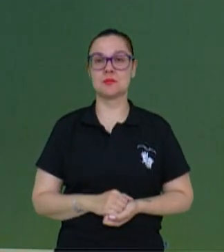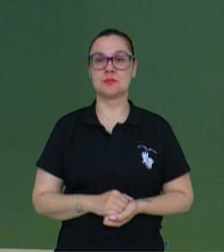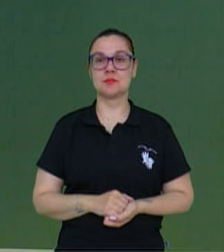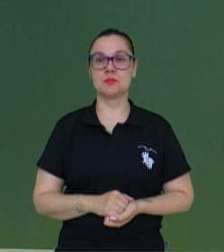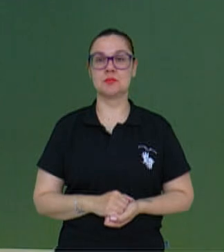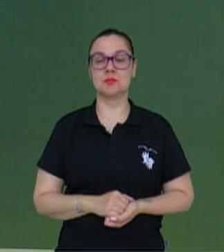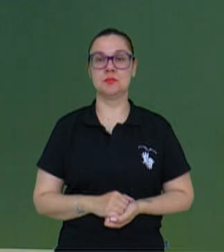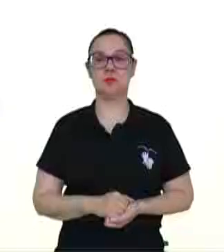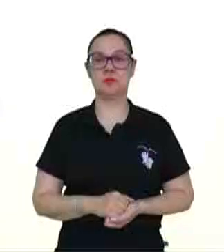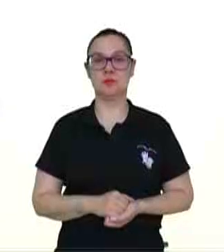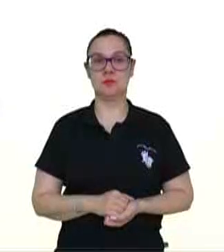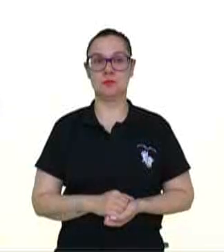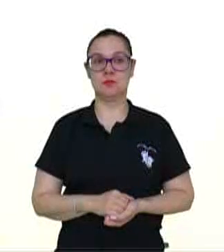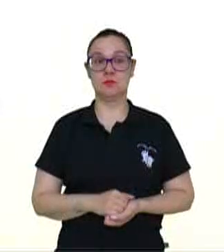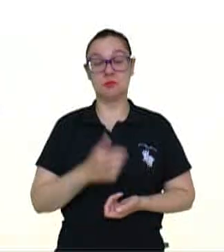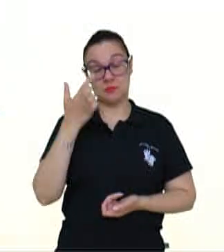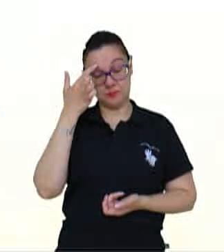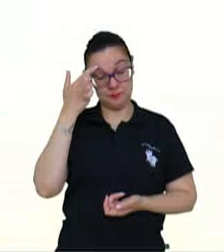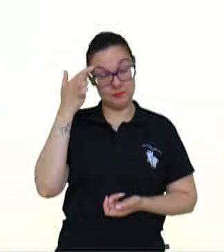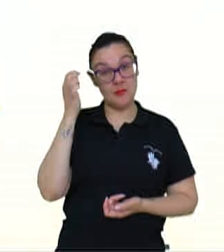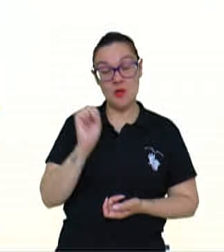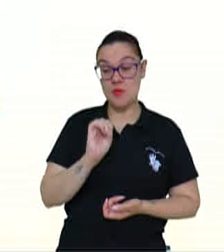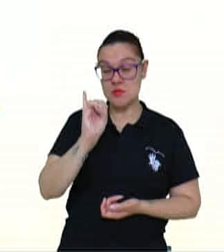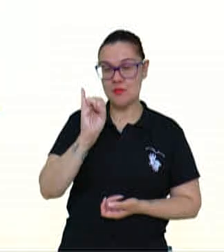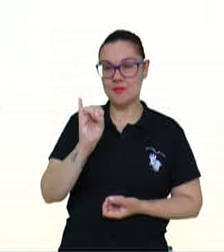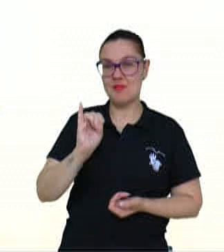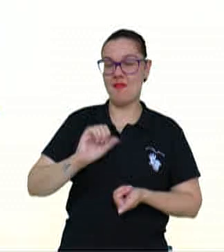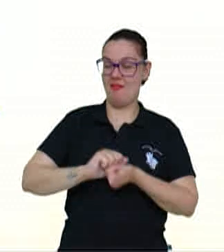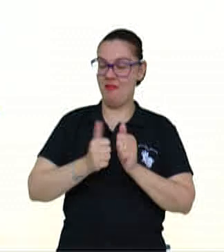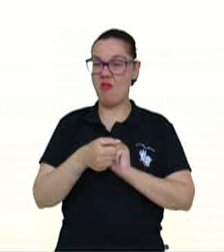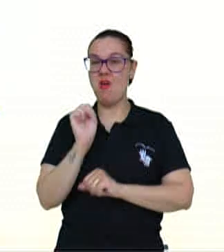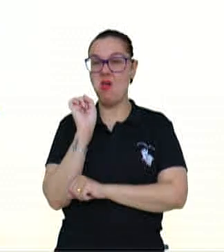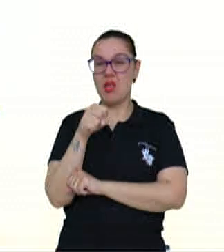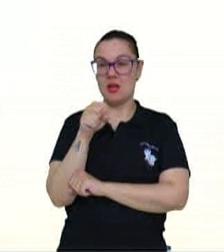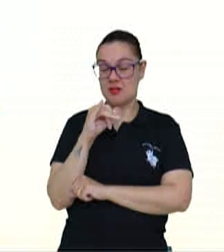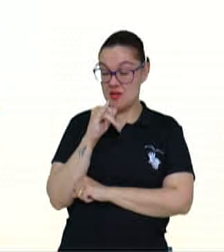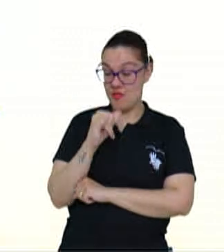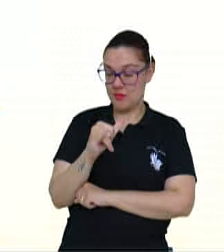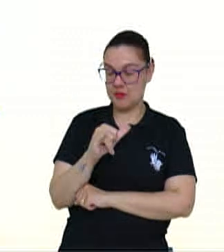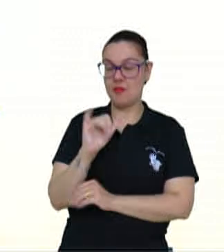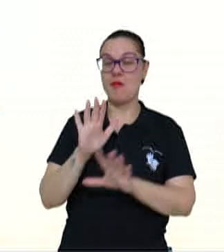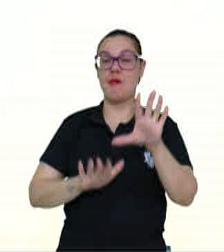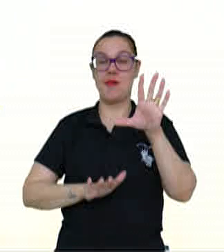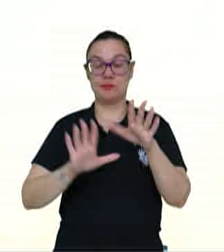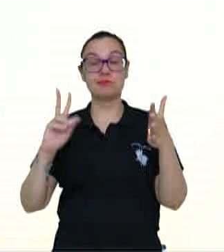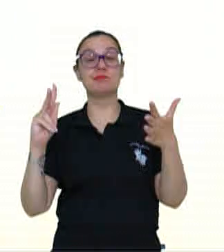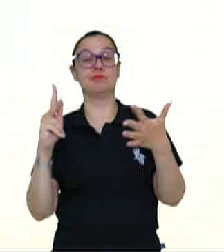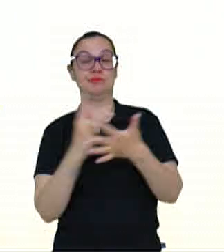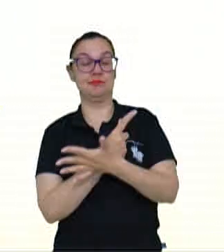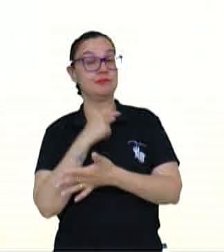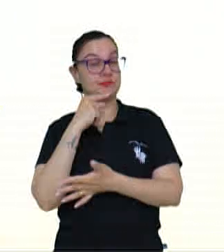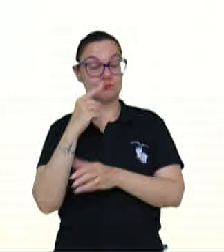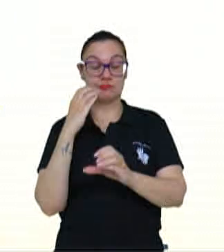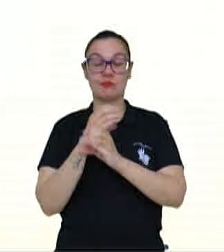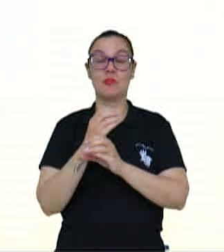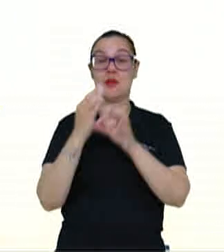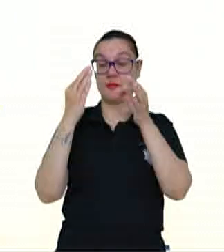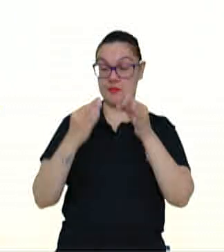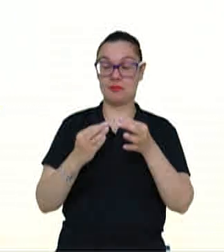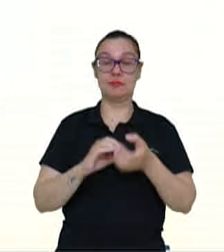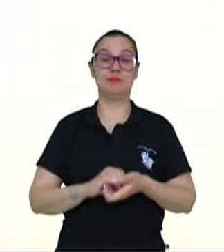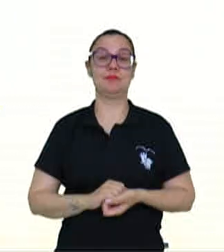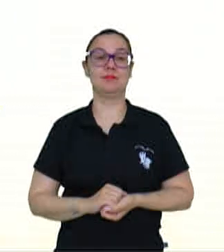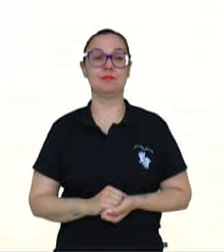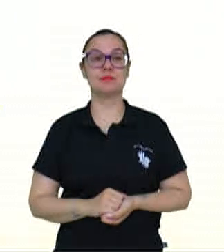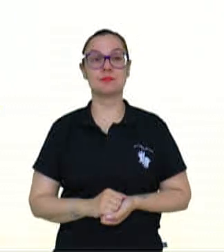não passar todo o conteúdo. Então, se você improvisa essa informação, às vezes você pode não conseguir passar toda ela